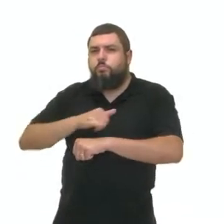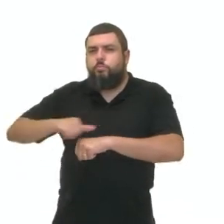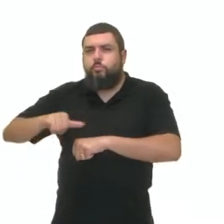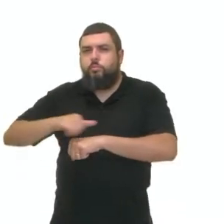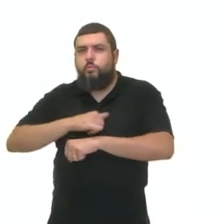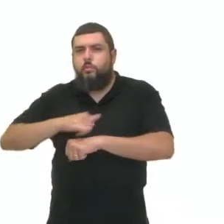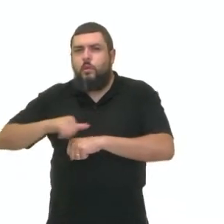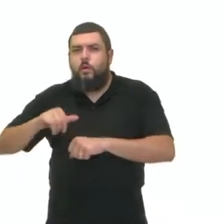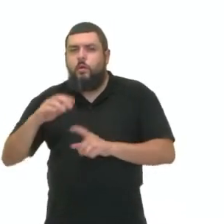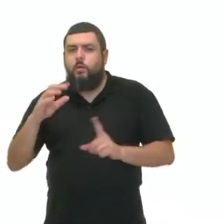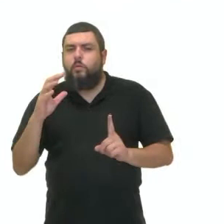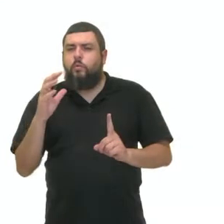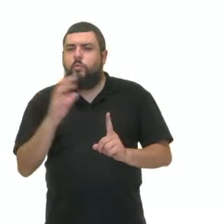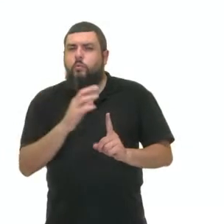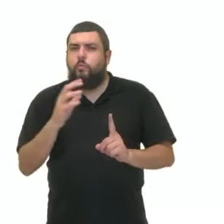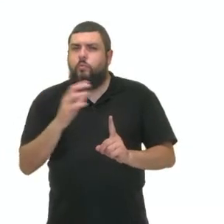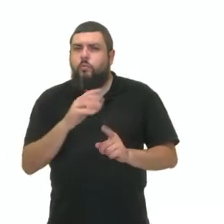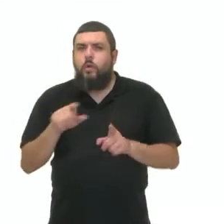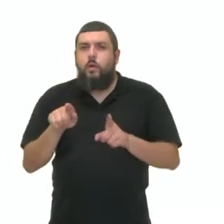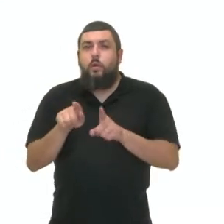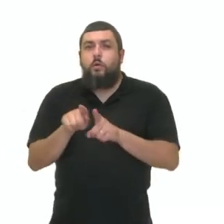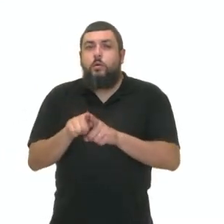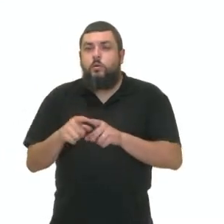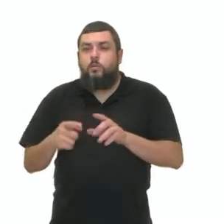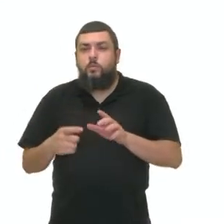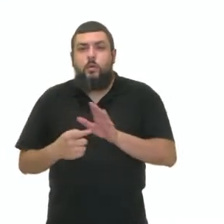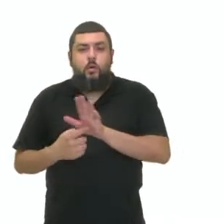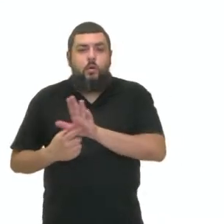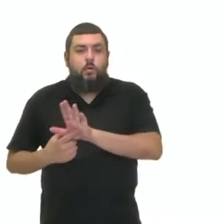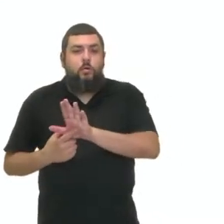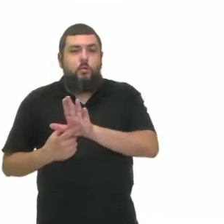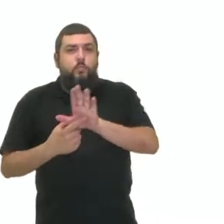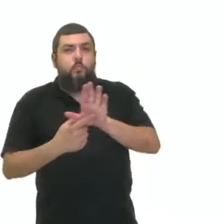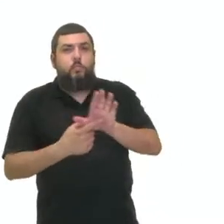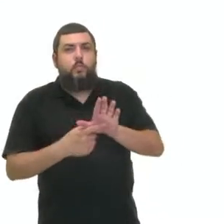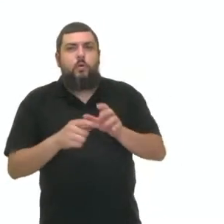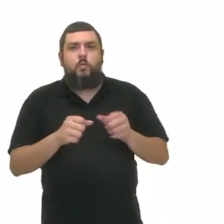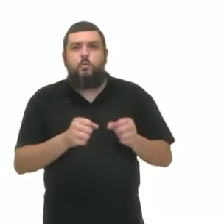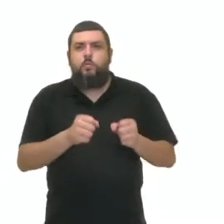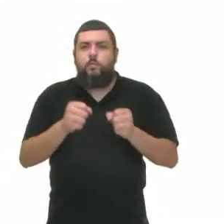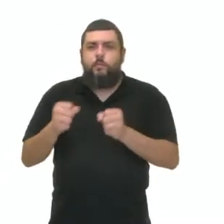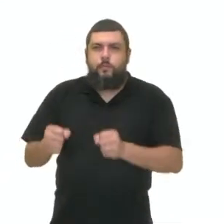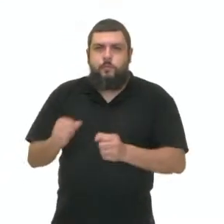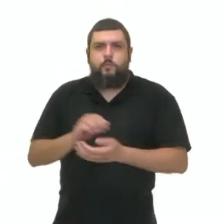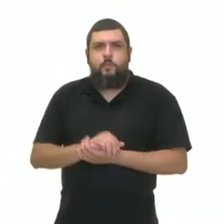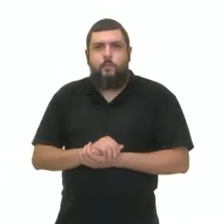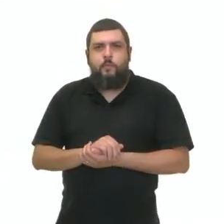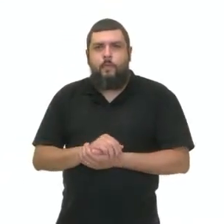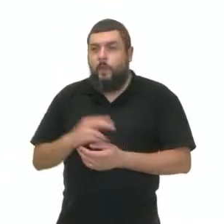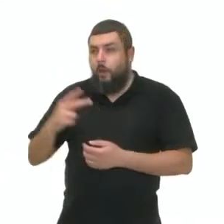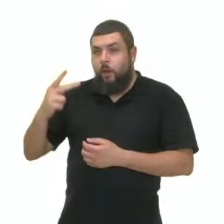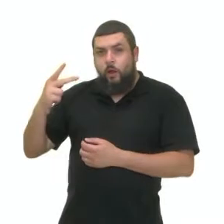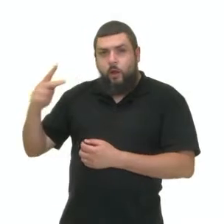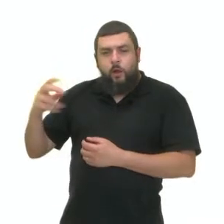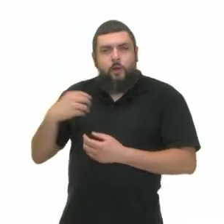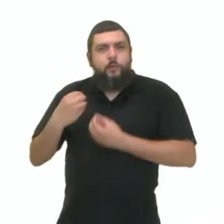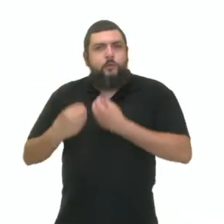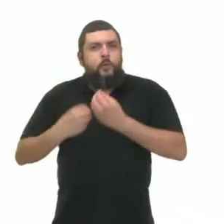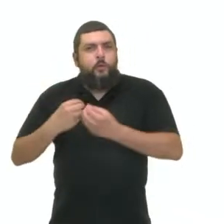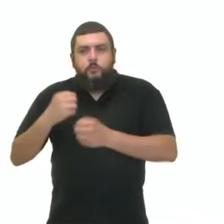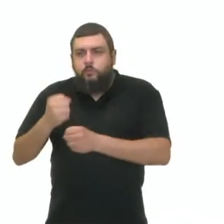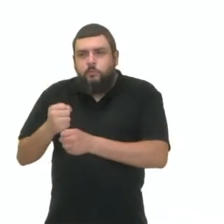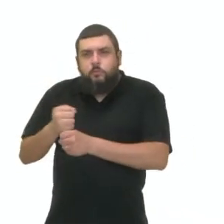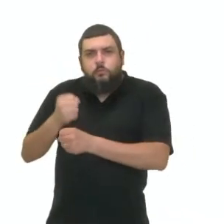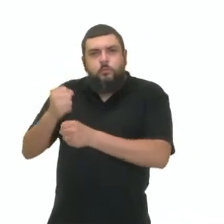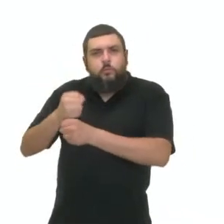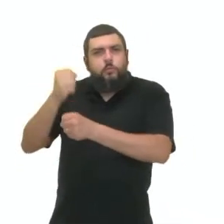através de imagem, legitimar o poder. Essa legitimação era reforçada pela propaganda de imagens, monumentos ou locais, por isso